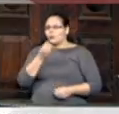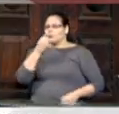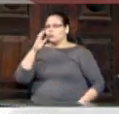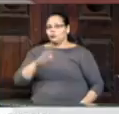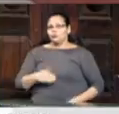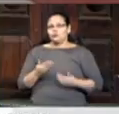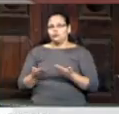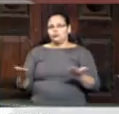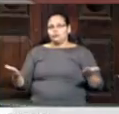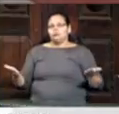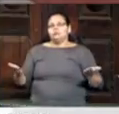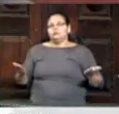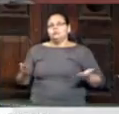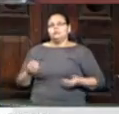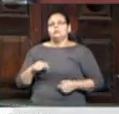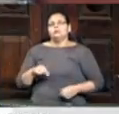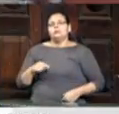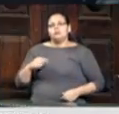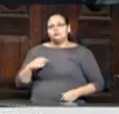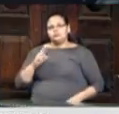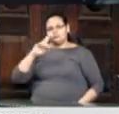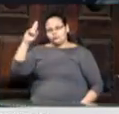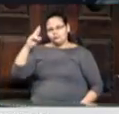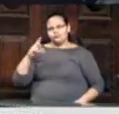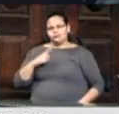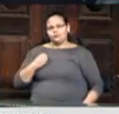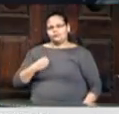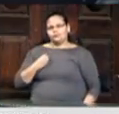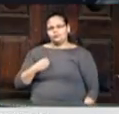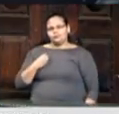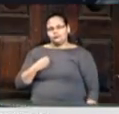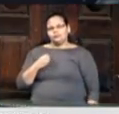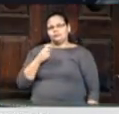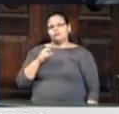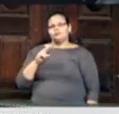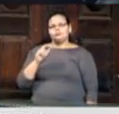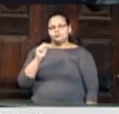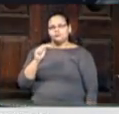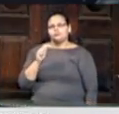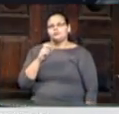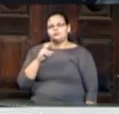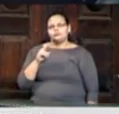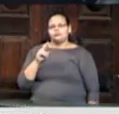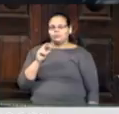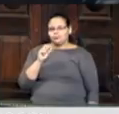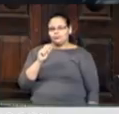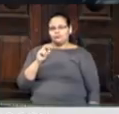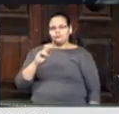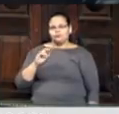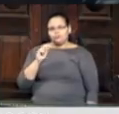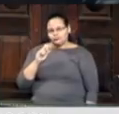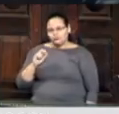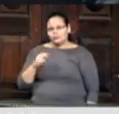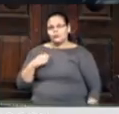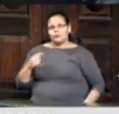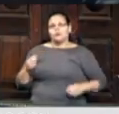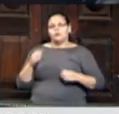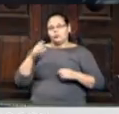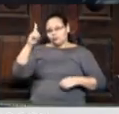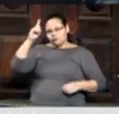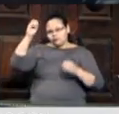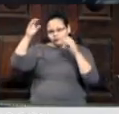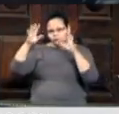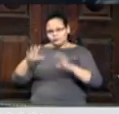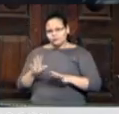Boa noite a todas e todos, autoridades presentes, senhoras e senhores. Sob a proteção de Deus, declaro aberta a sessão